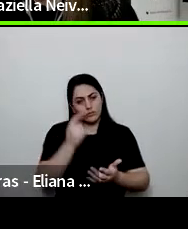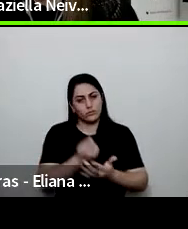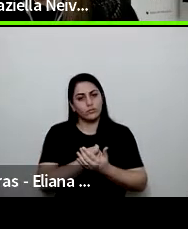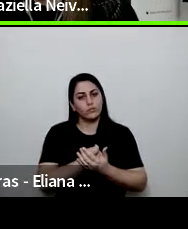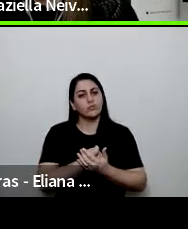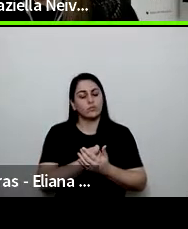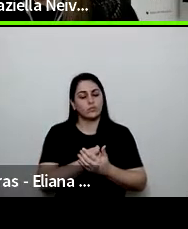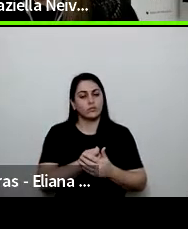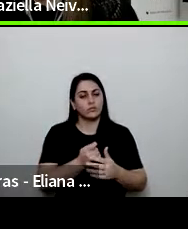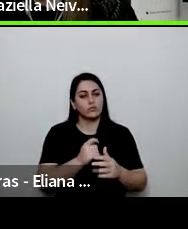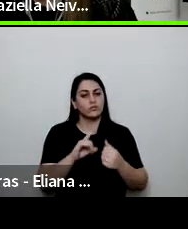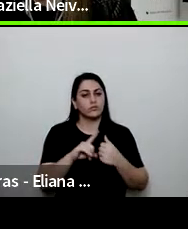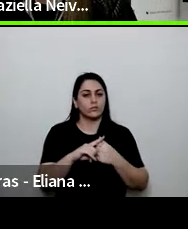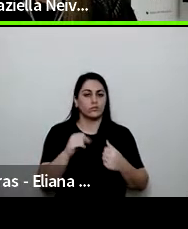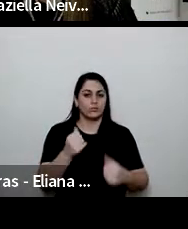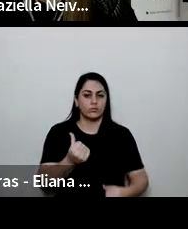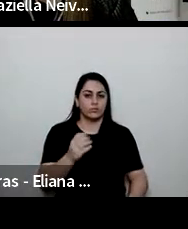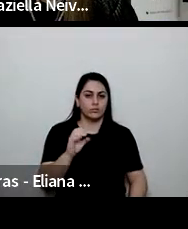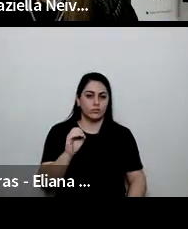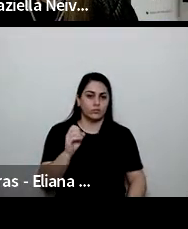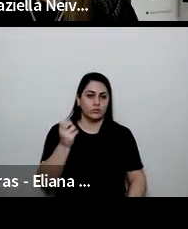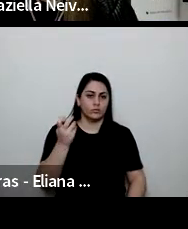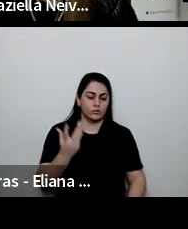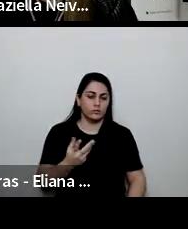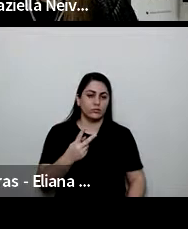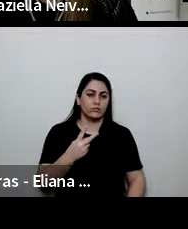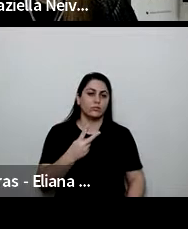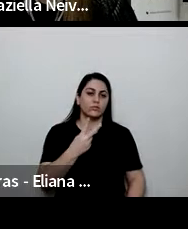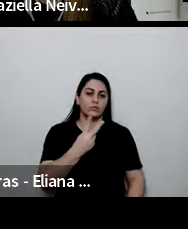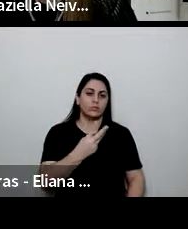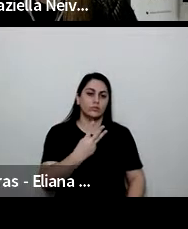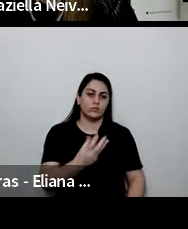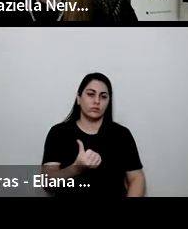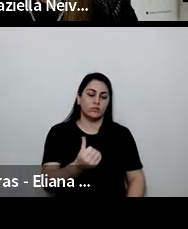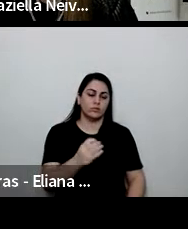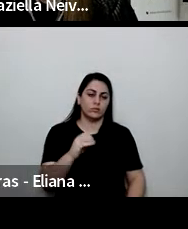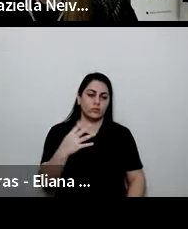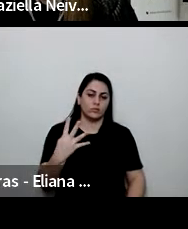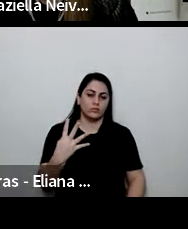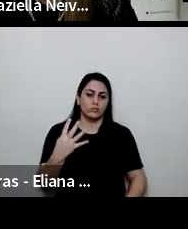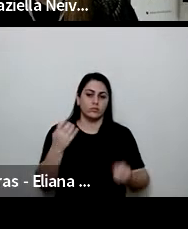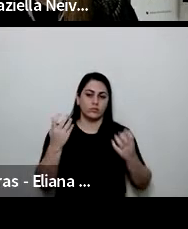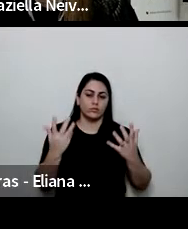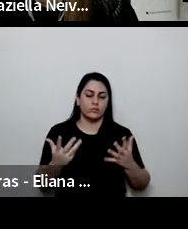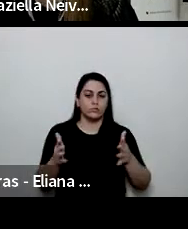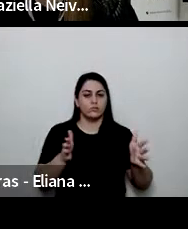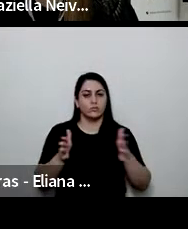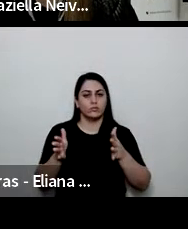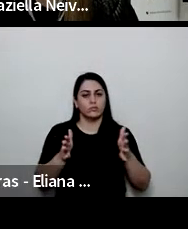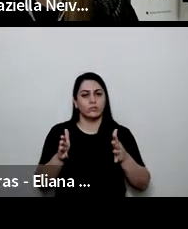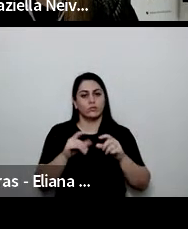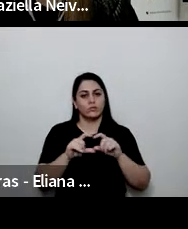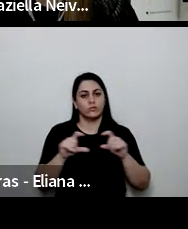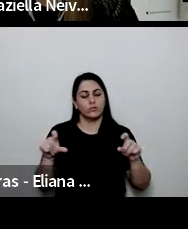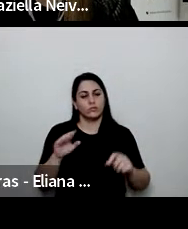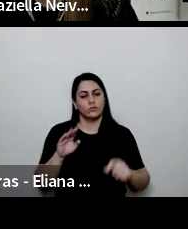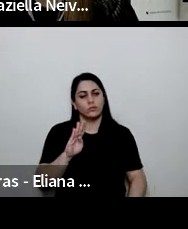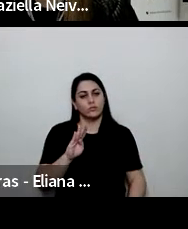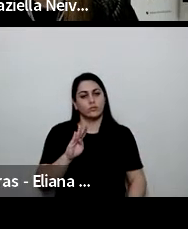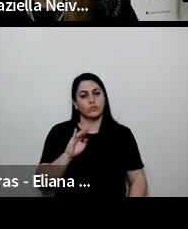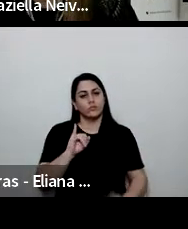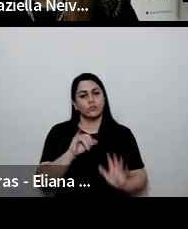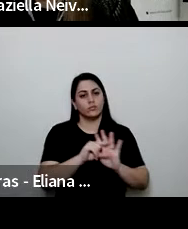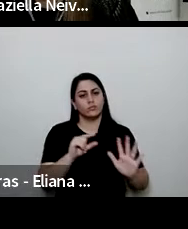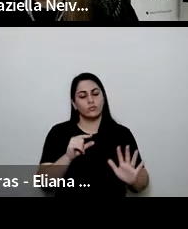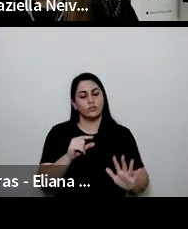diz o artigo 60 da resolução 23 604 seguinte transcorrido o prazo previsto na alínea B do inciso uma